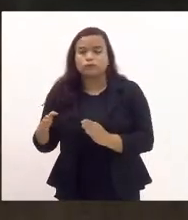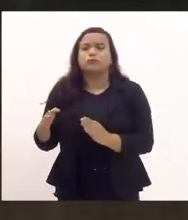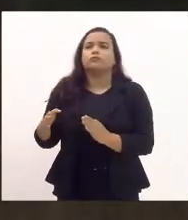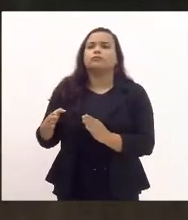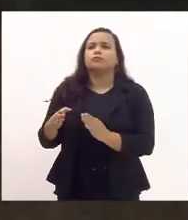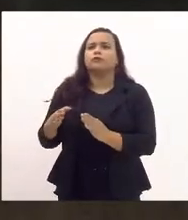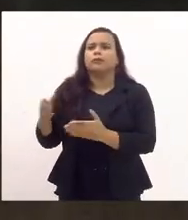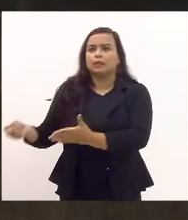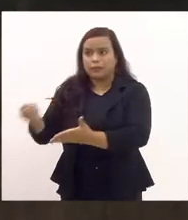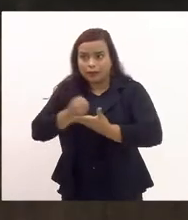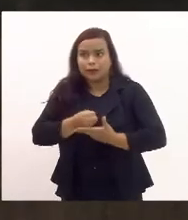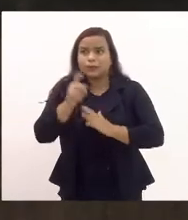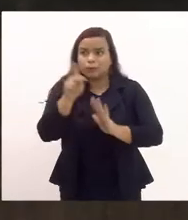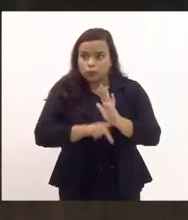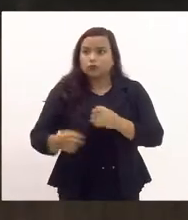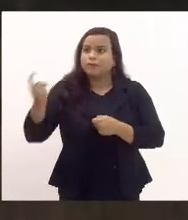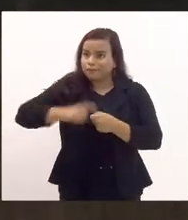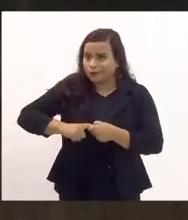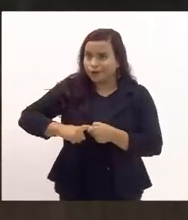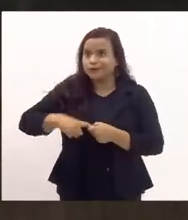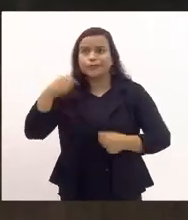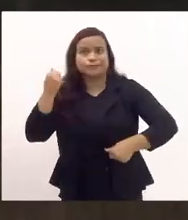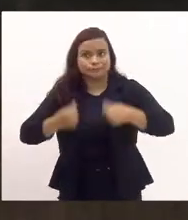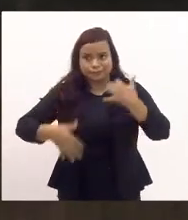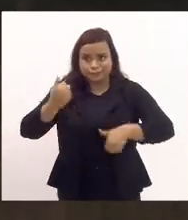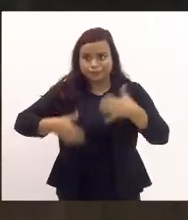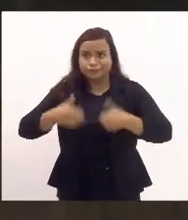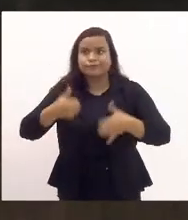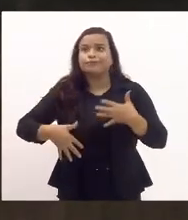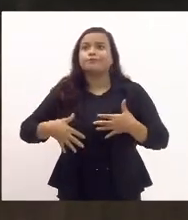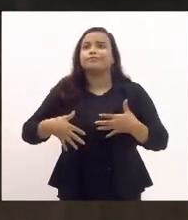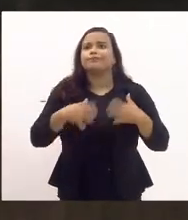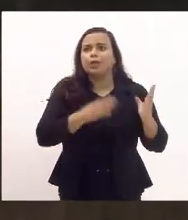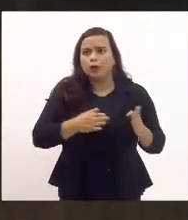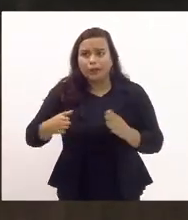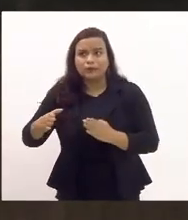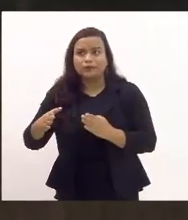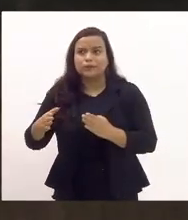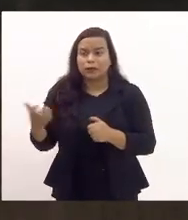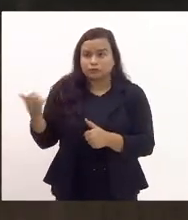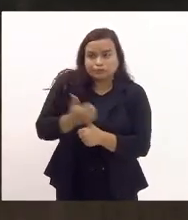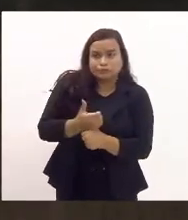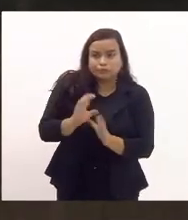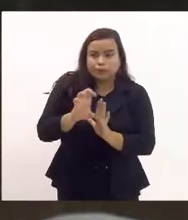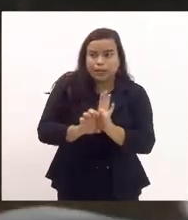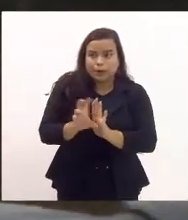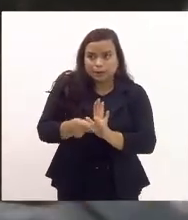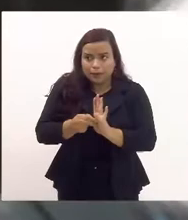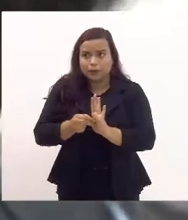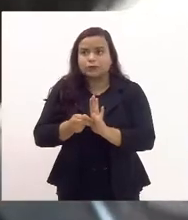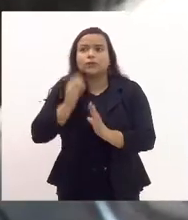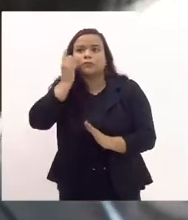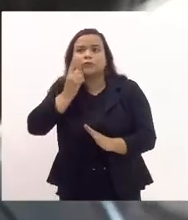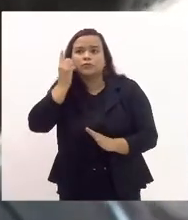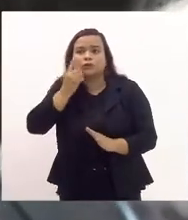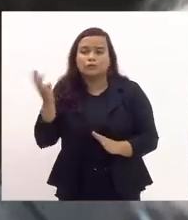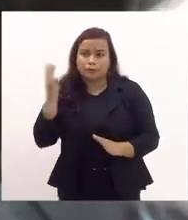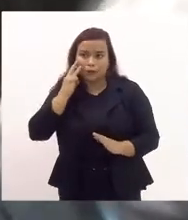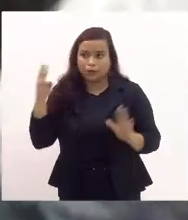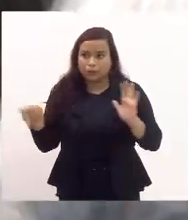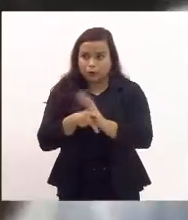trazer o projeto de volta à pauta e organizar o substitutivo com a emenda do Deputado